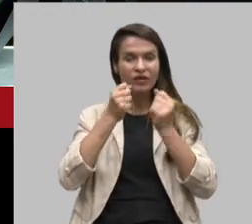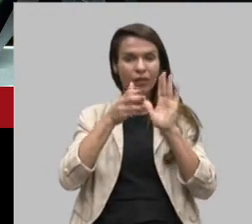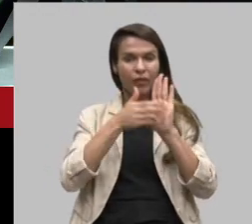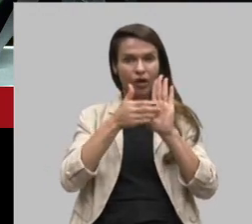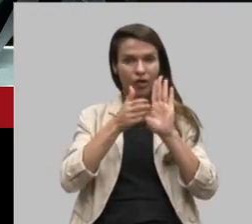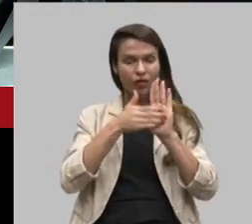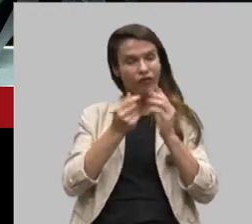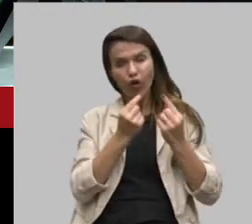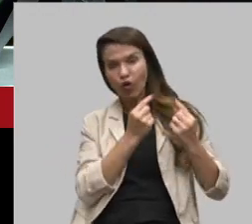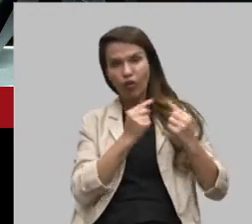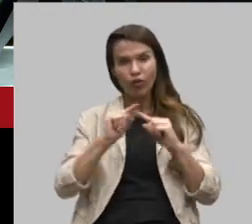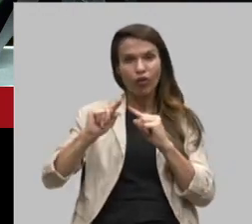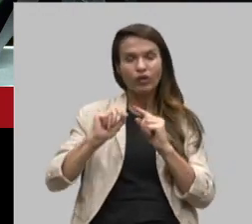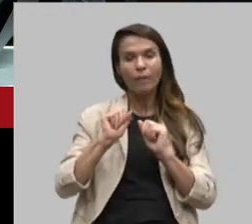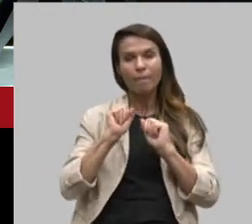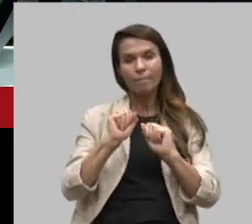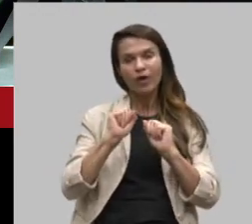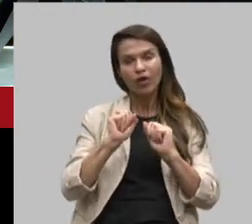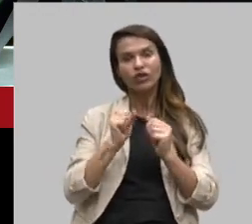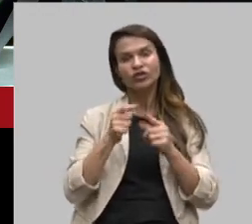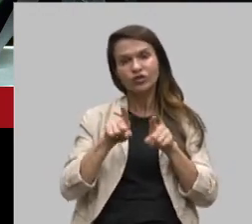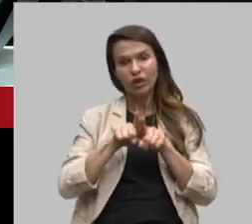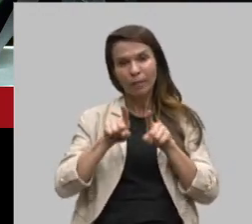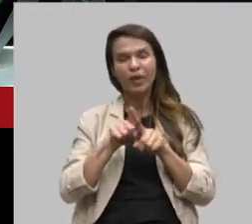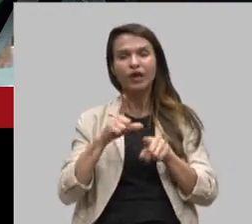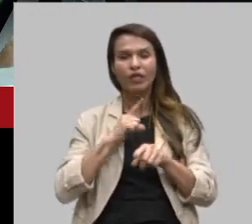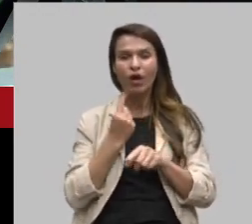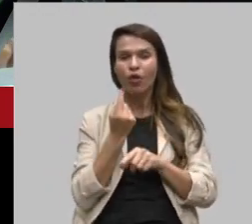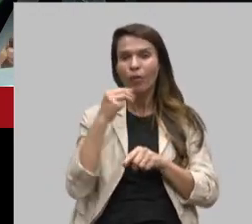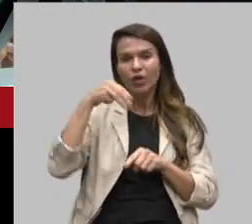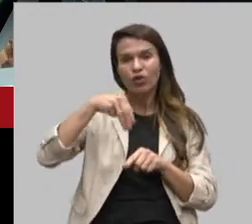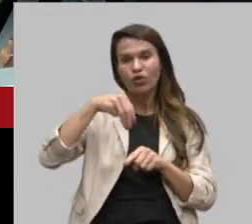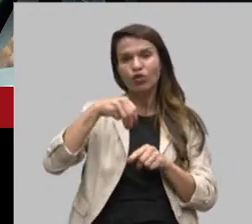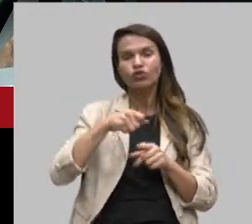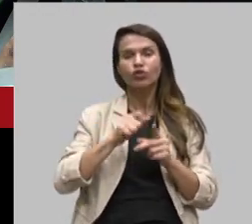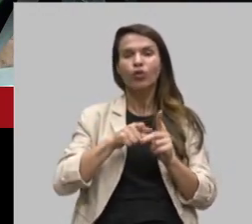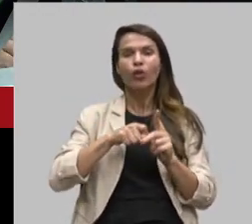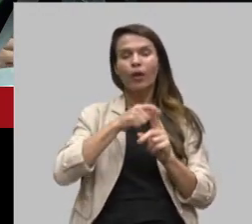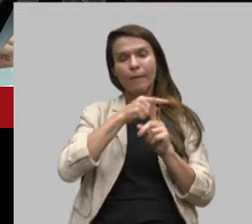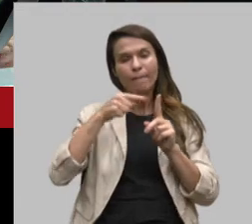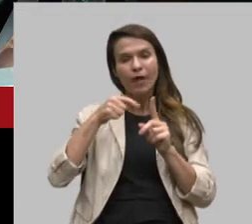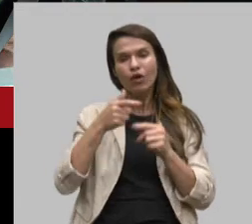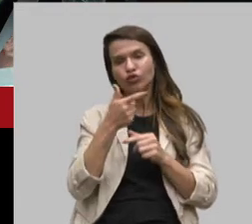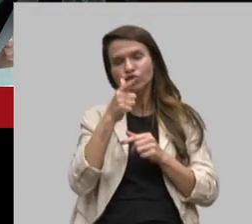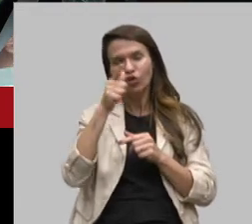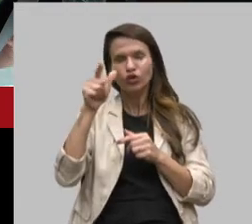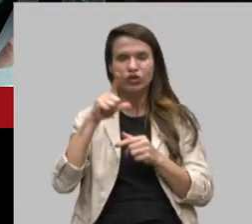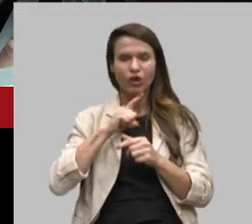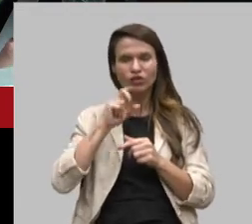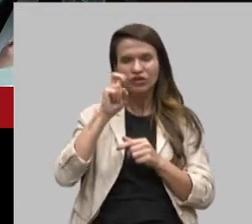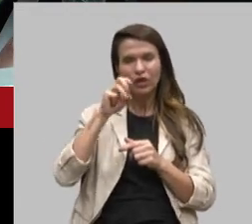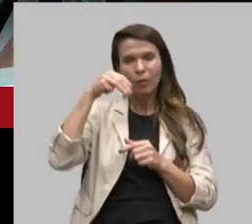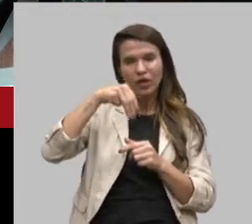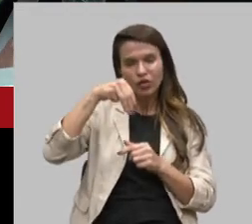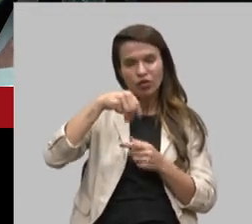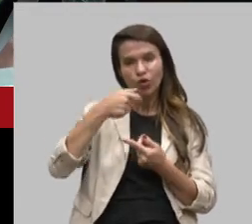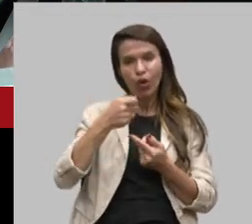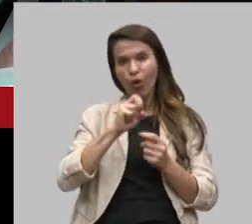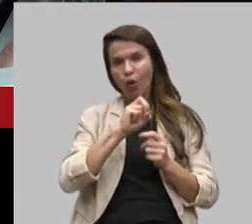contra pode vir atrás também com 1 minuto e meio o restante terá 5 minutos para poder fazer a defesa da propost ou